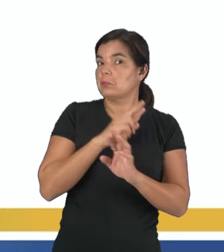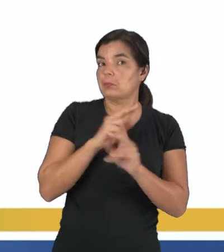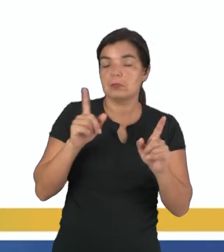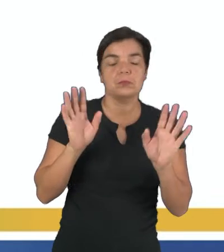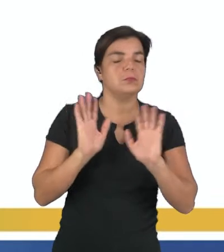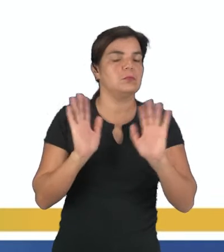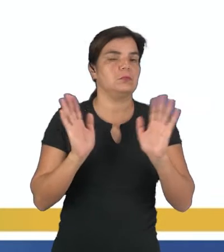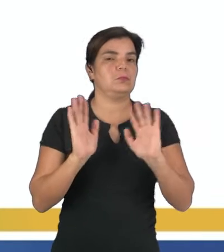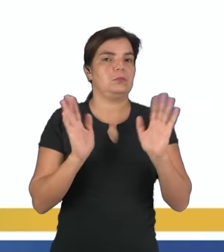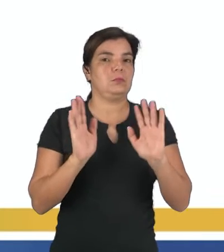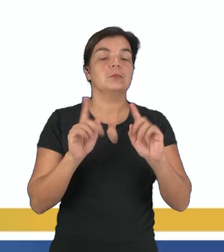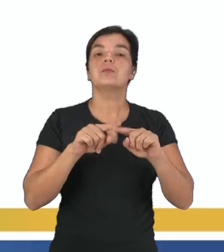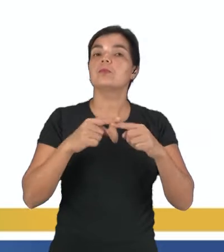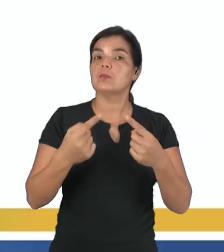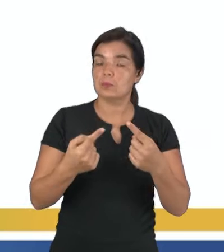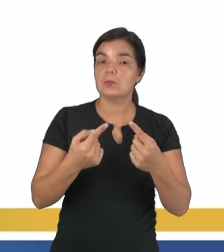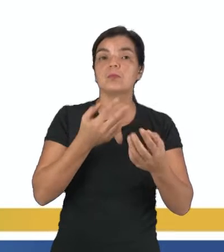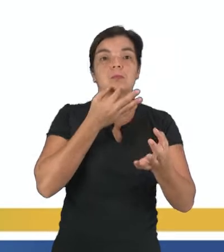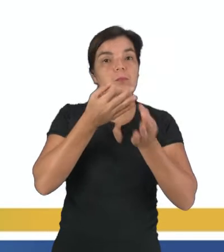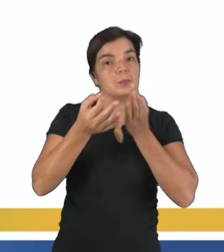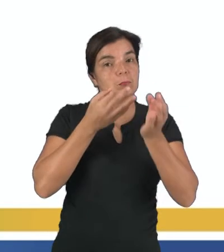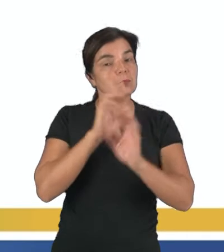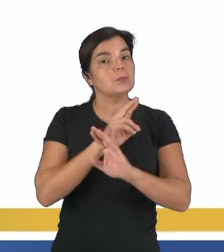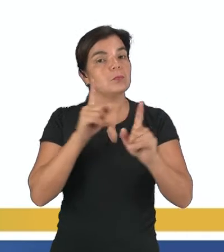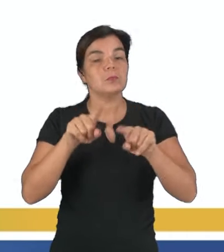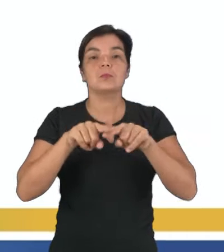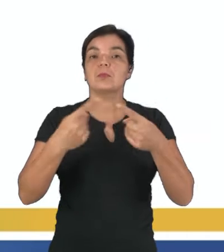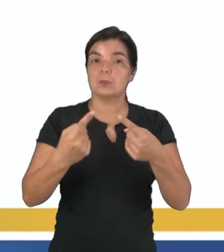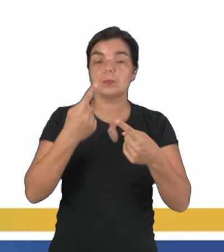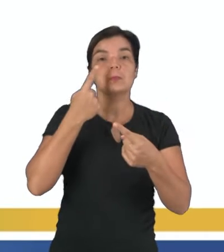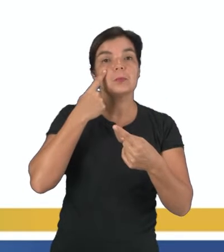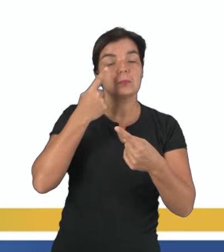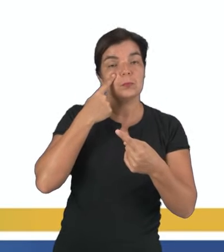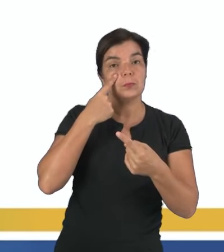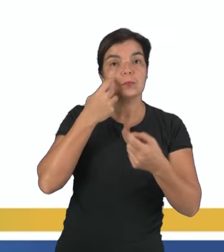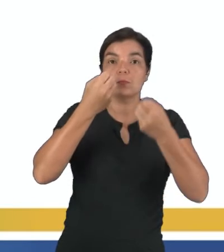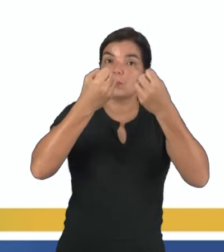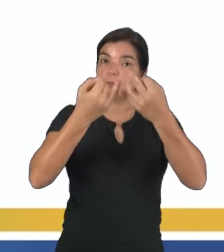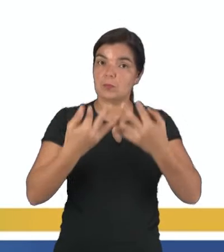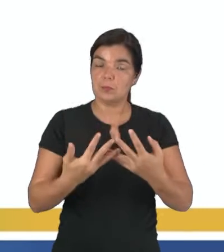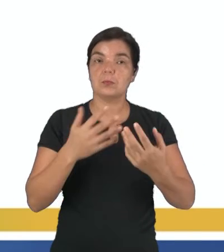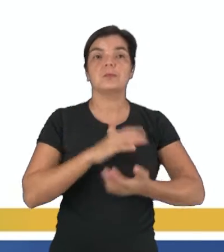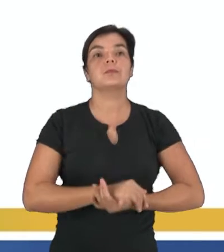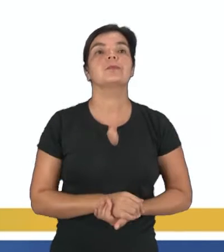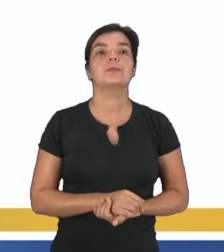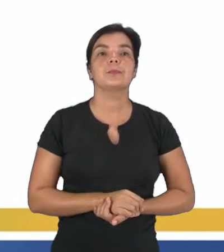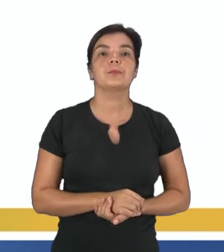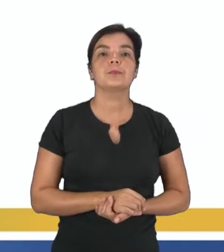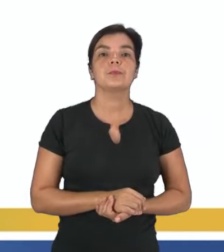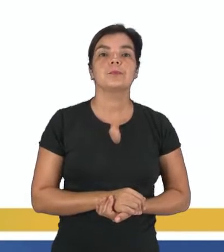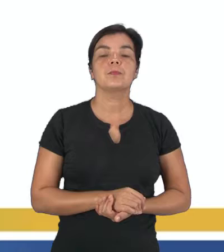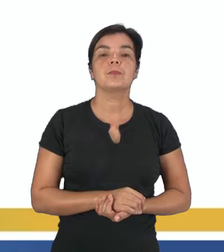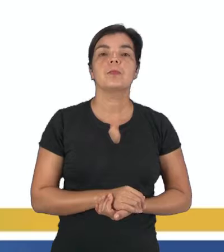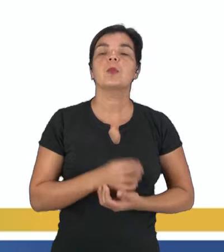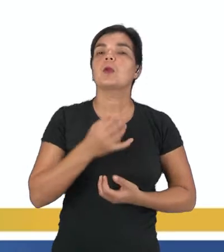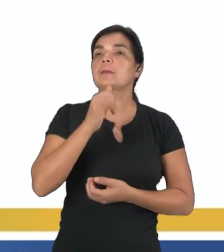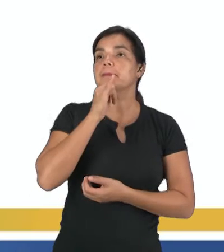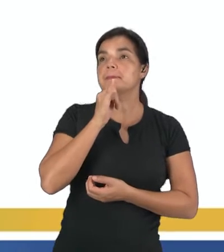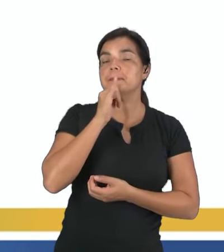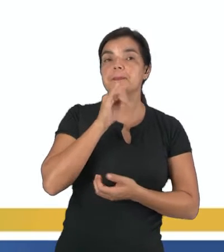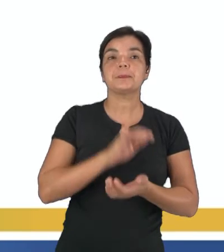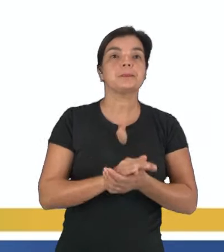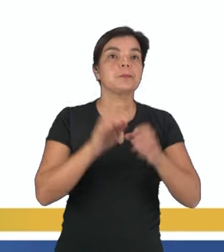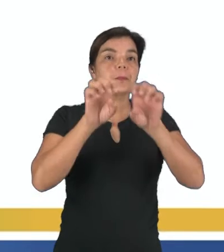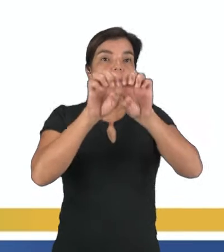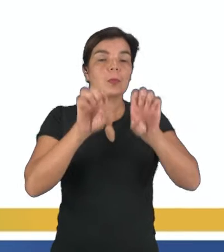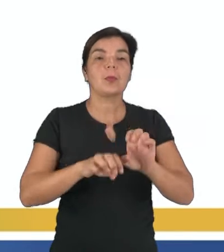Não é isso. Eu trago um argumento contrário, porém, para defender o que eu estou falando. Por exemplo, aqui nós temos uma